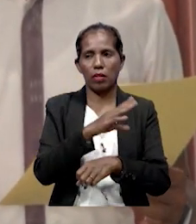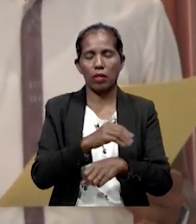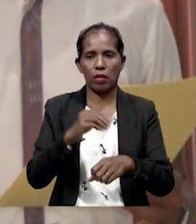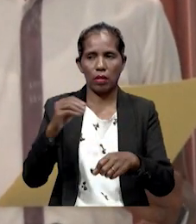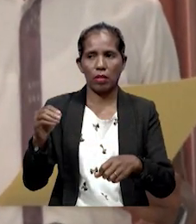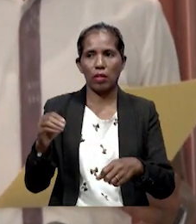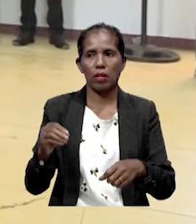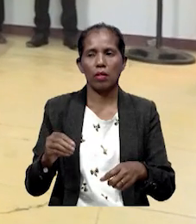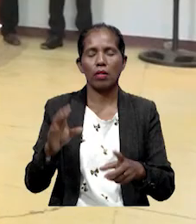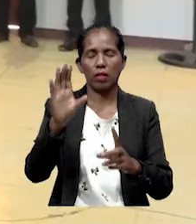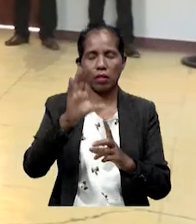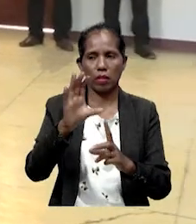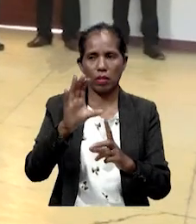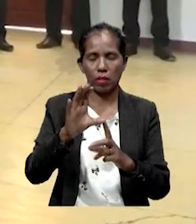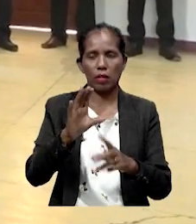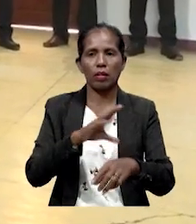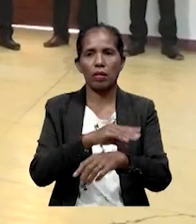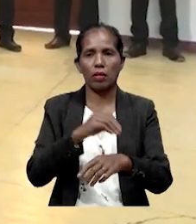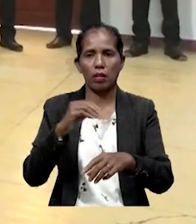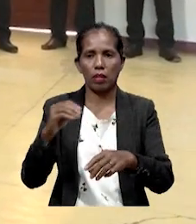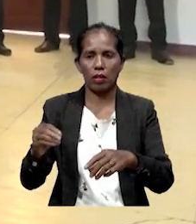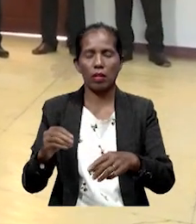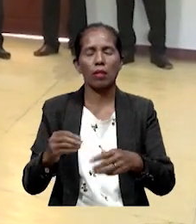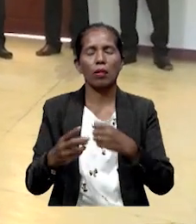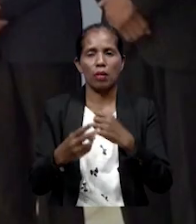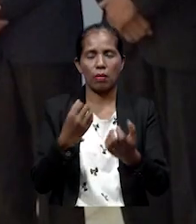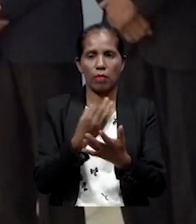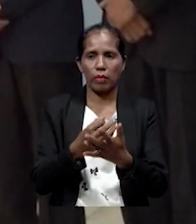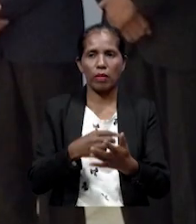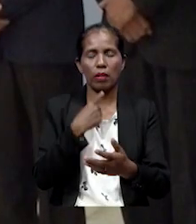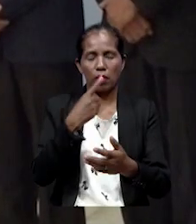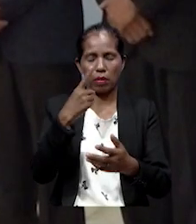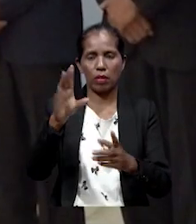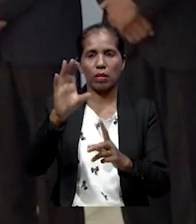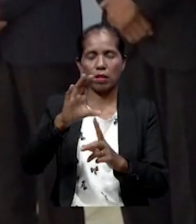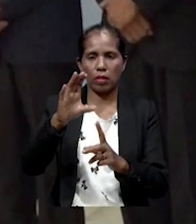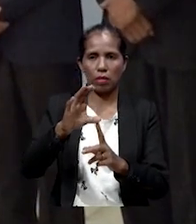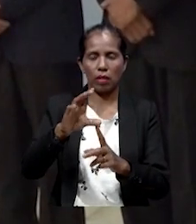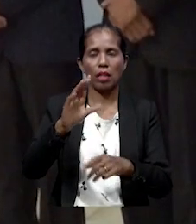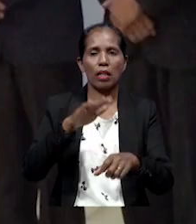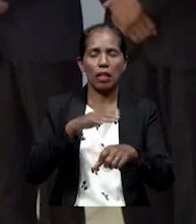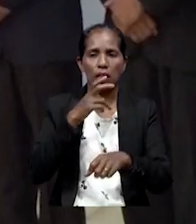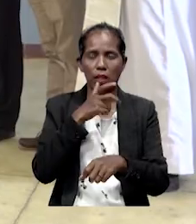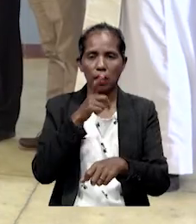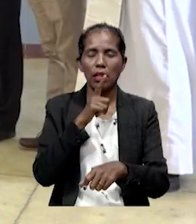Exatas, coordenador ba curso Gestão Empresarial, no mos coordenador ba curso Língua